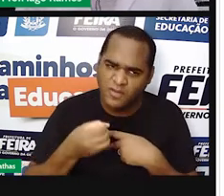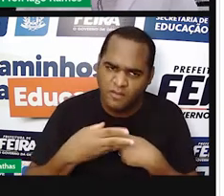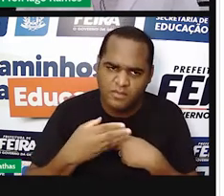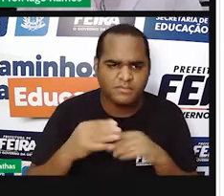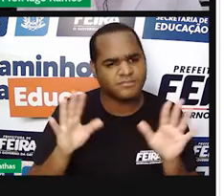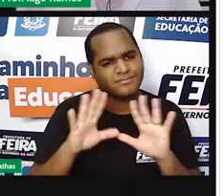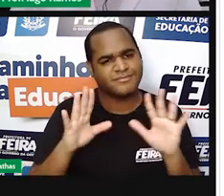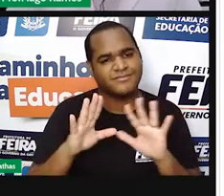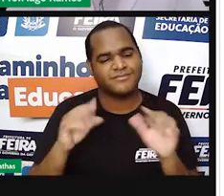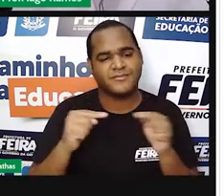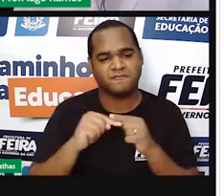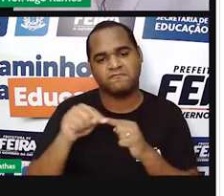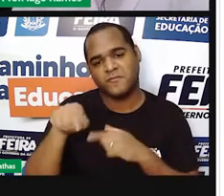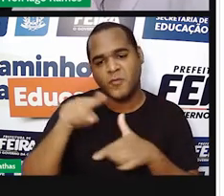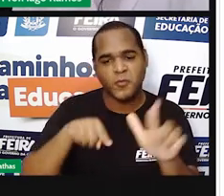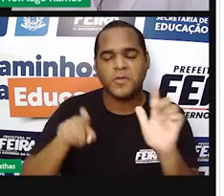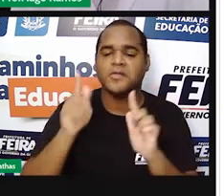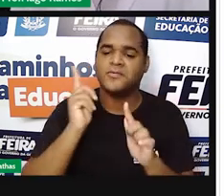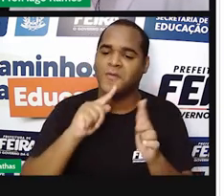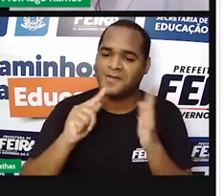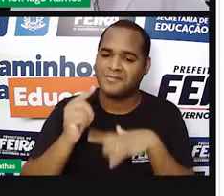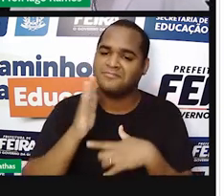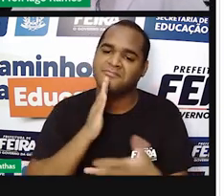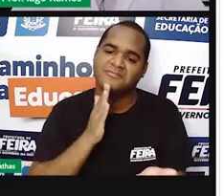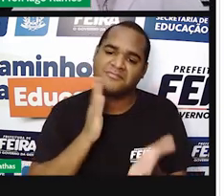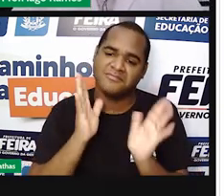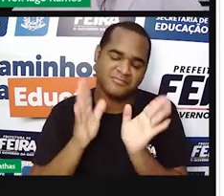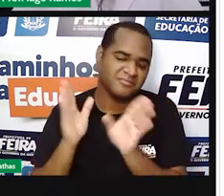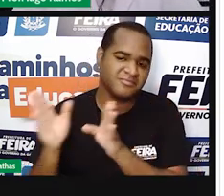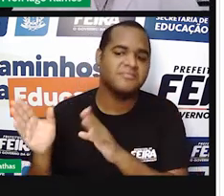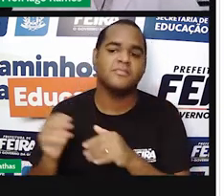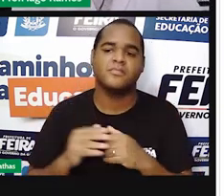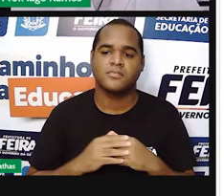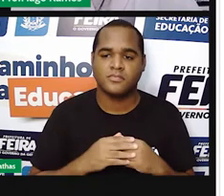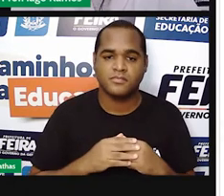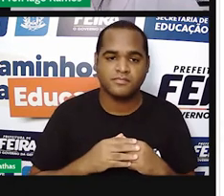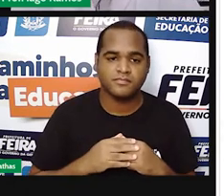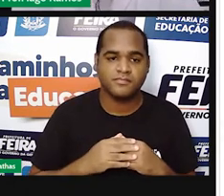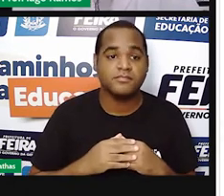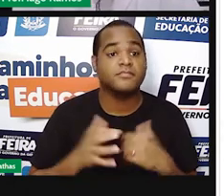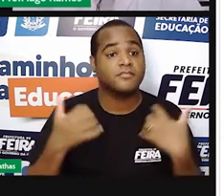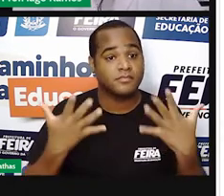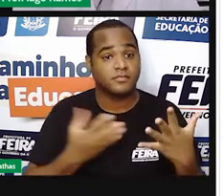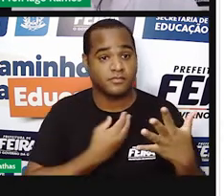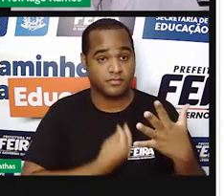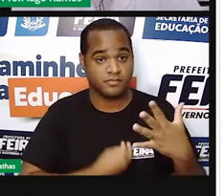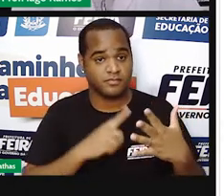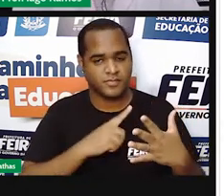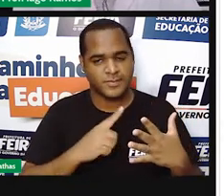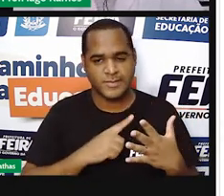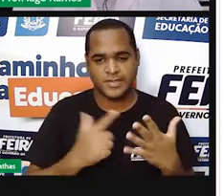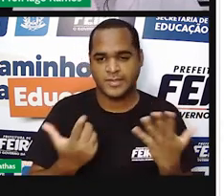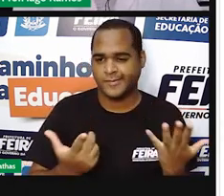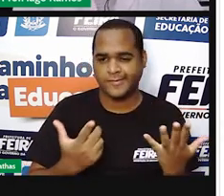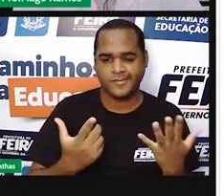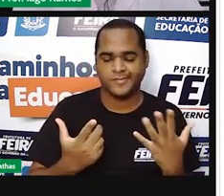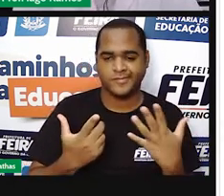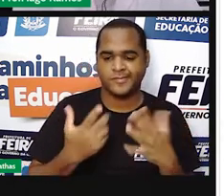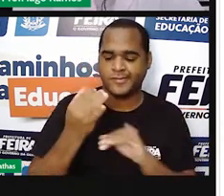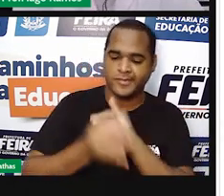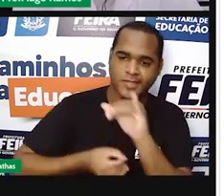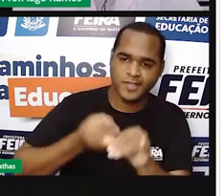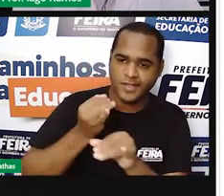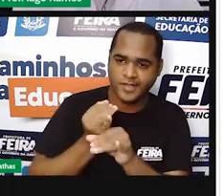novas certo é bom não existe uma matéria né é